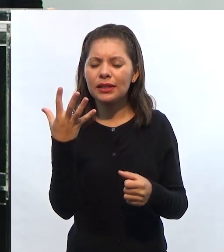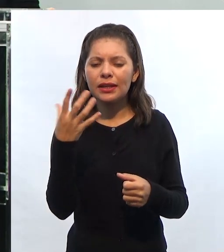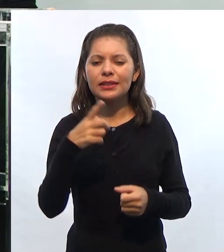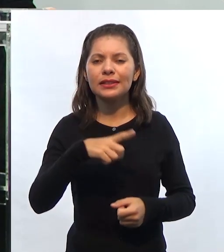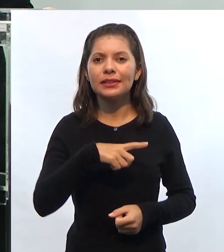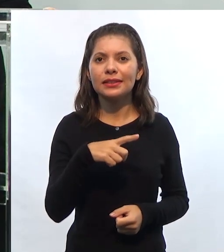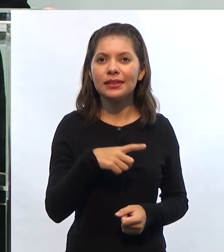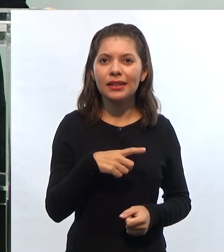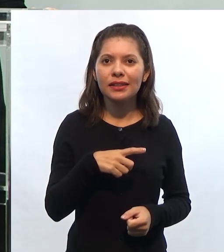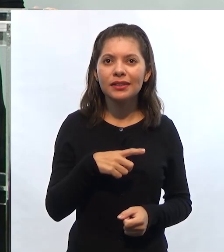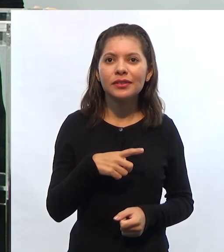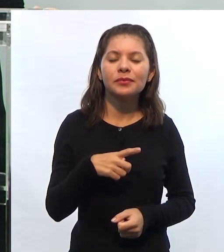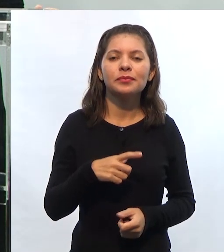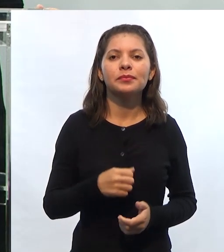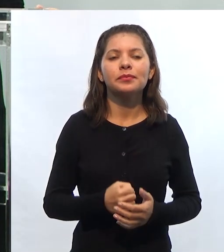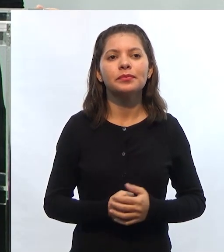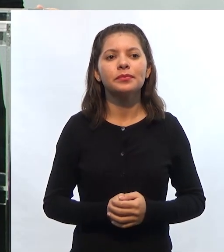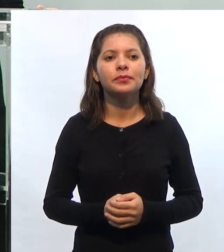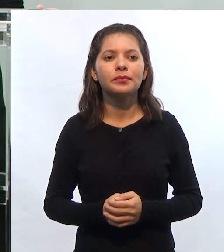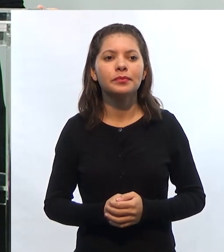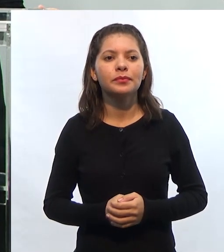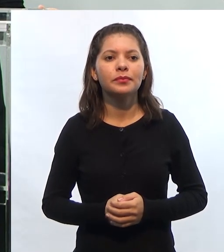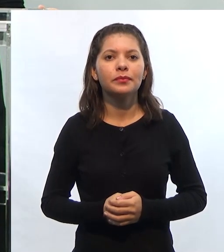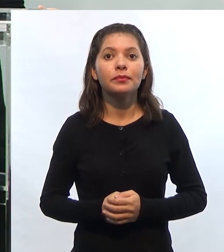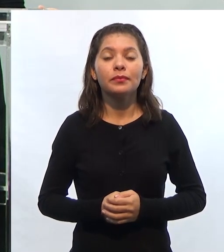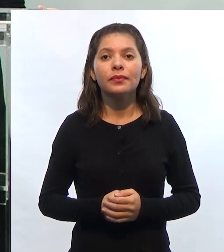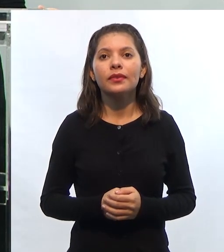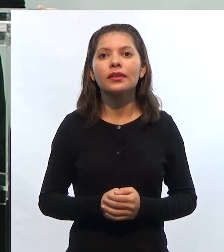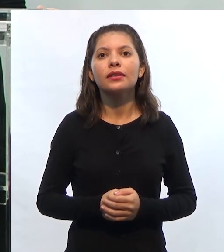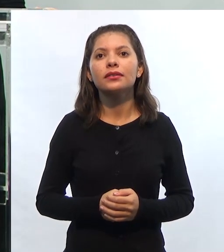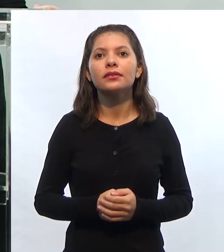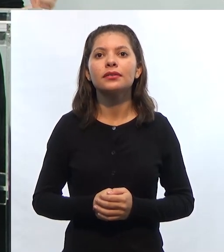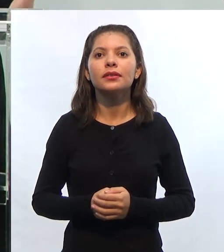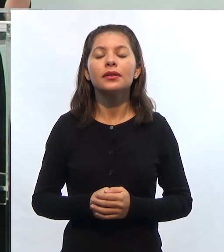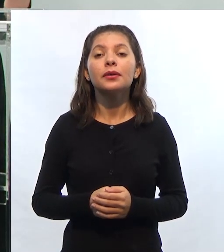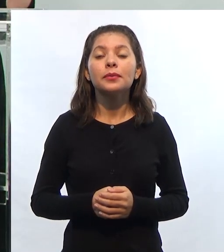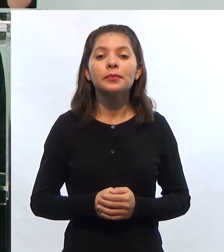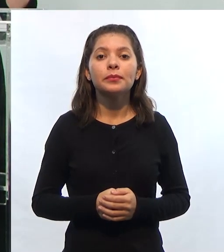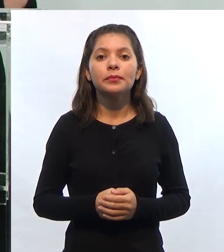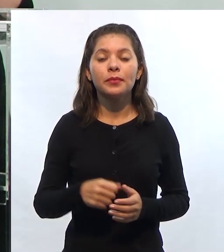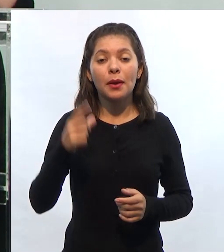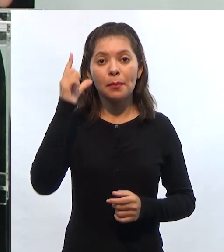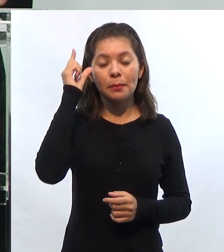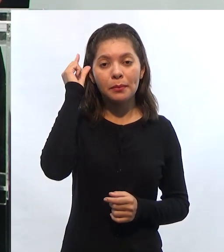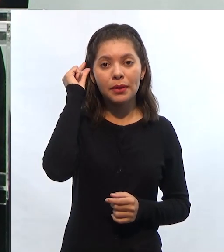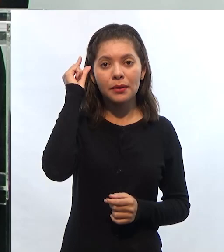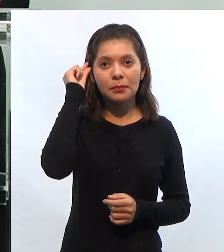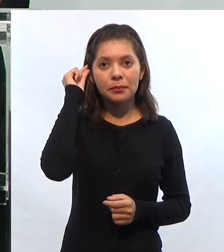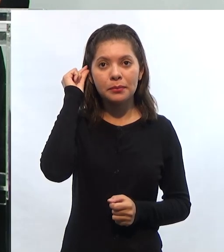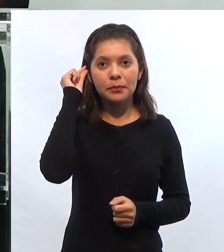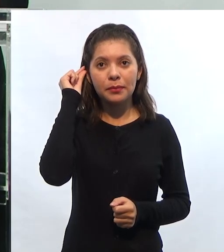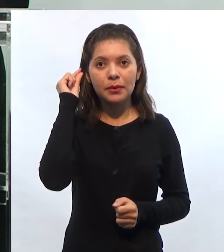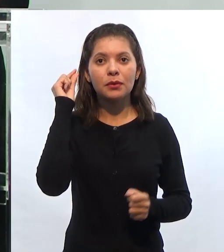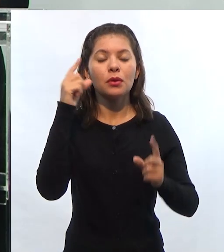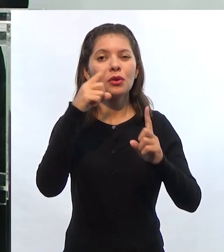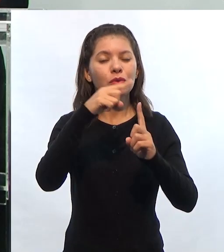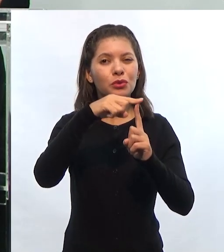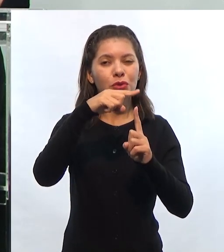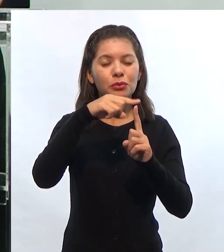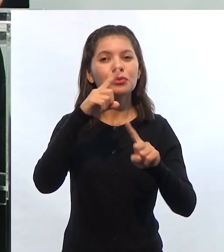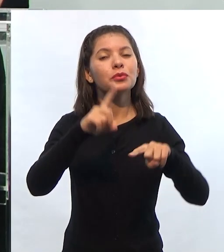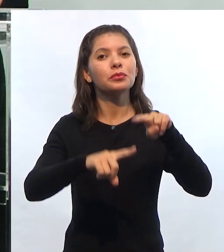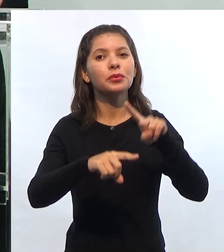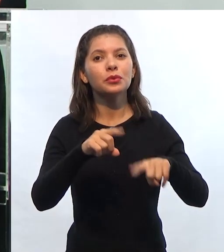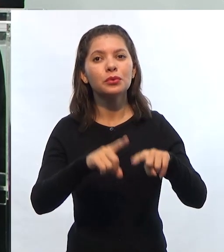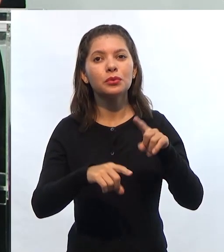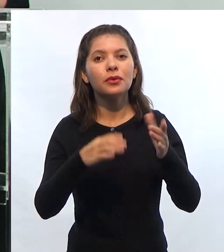A quantidade que tem de shampoos, condicionadores, cremes, a quantidade que tem desse tipo